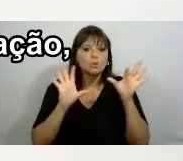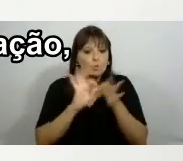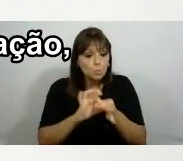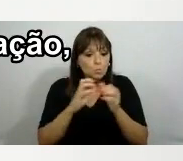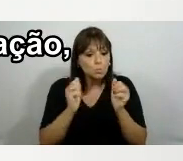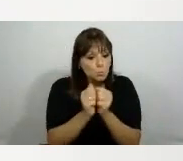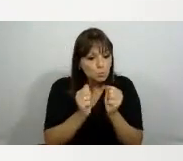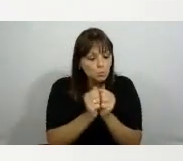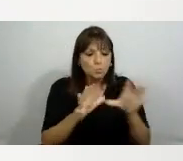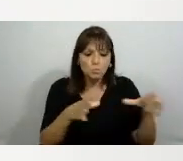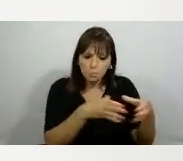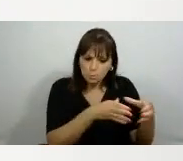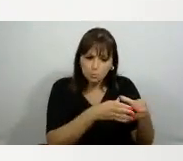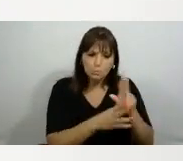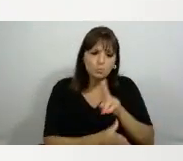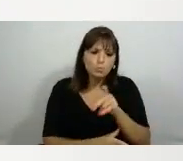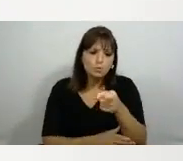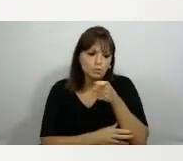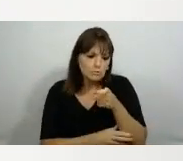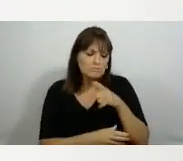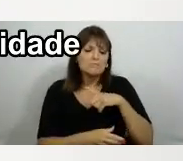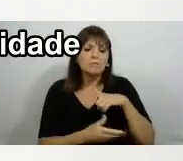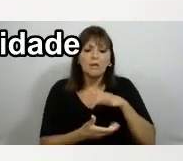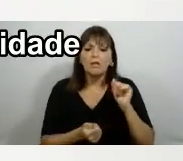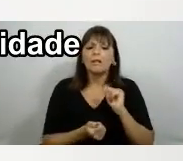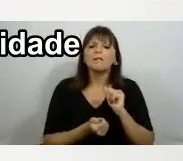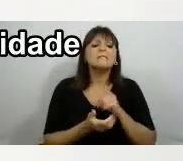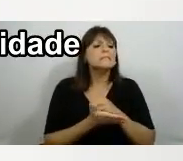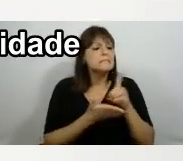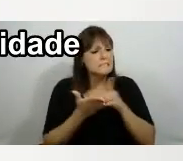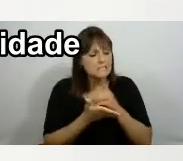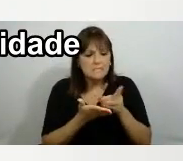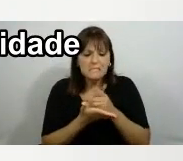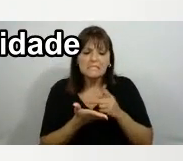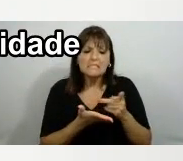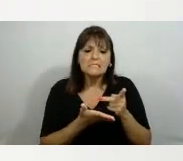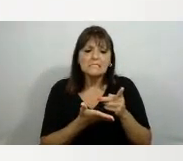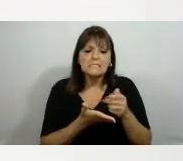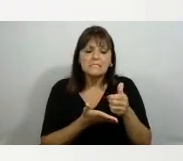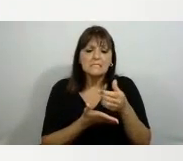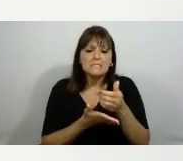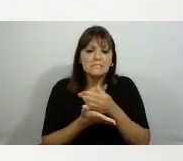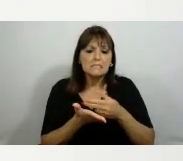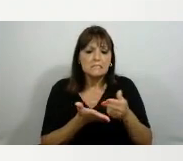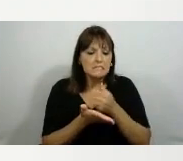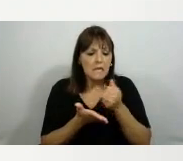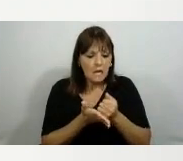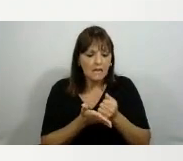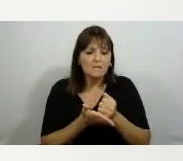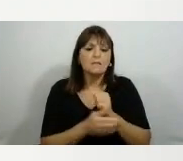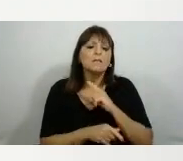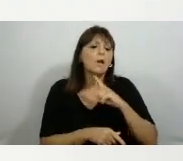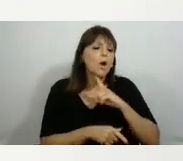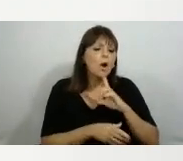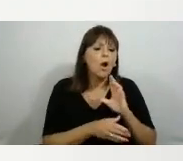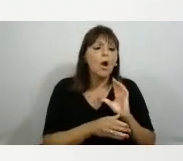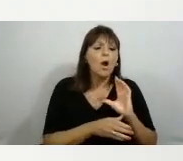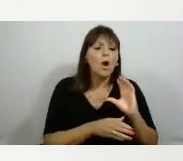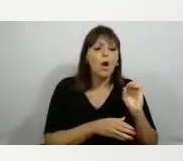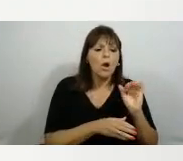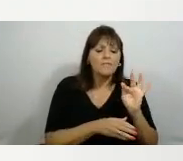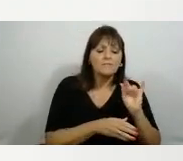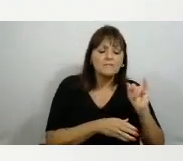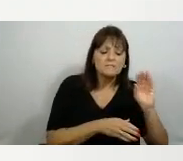estrutura de descentralização, de design ops, e saber que o time de acessibilidade estava nesse lugar, no